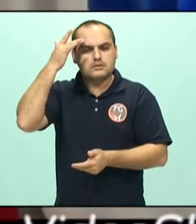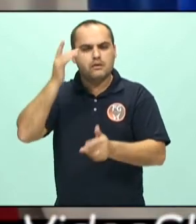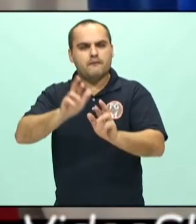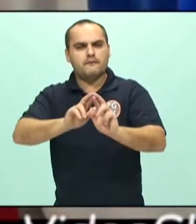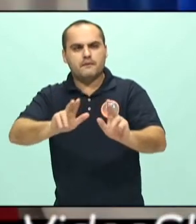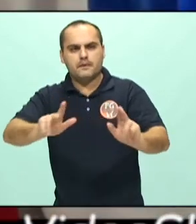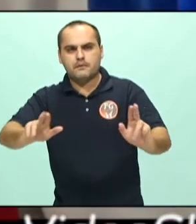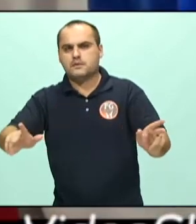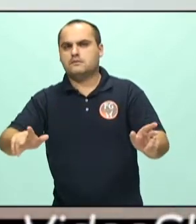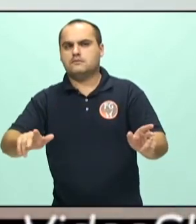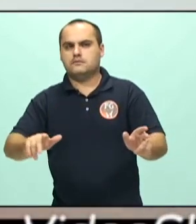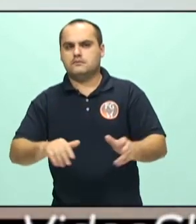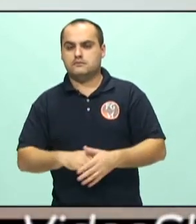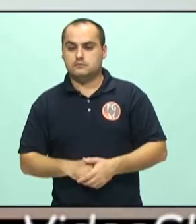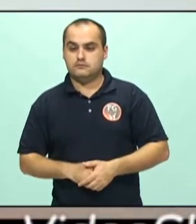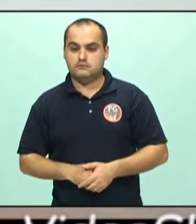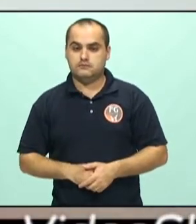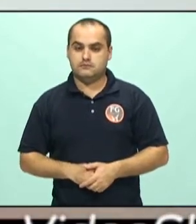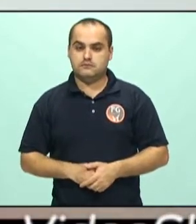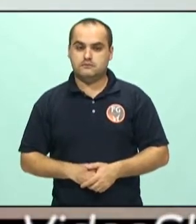como a própria